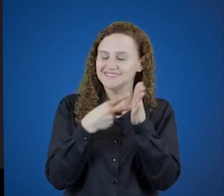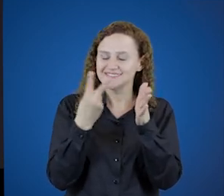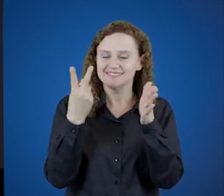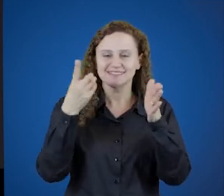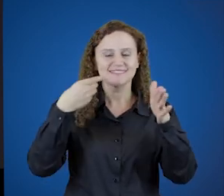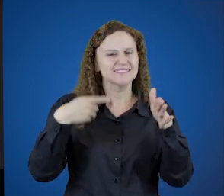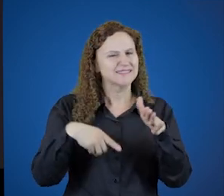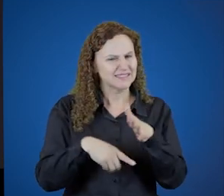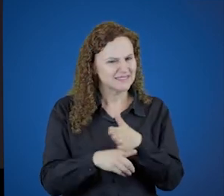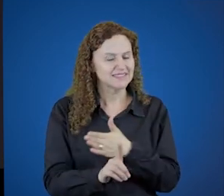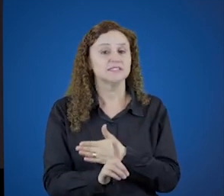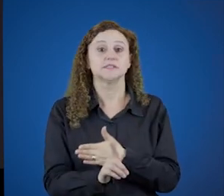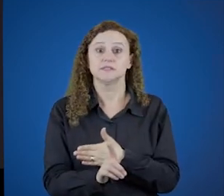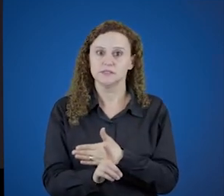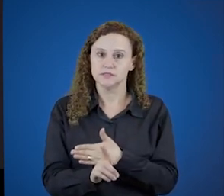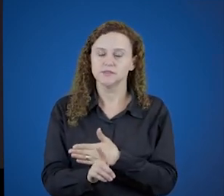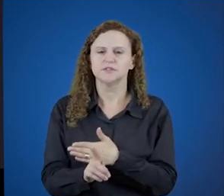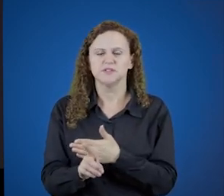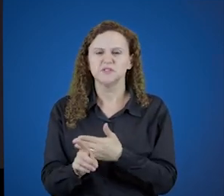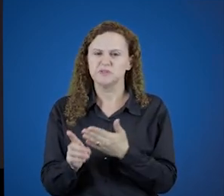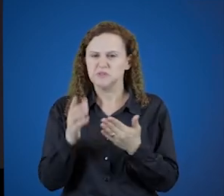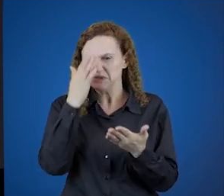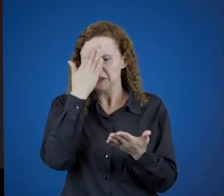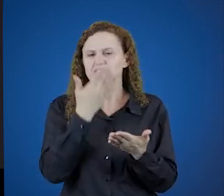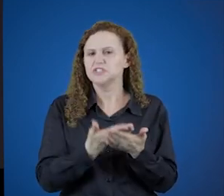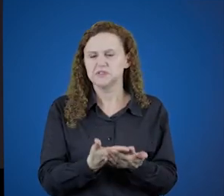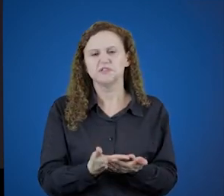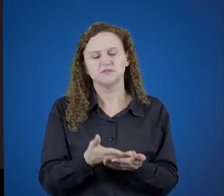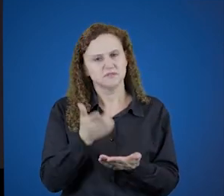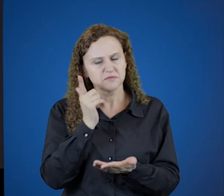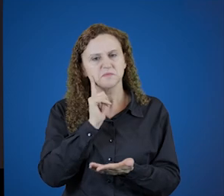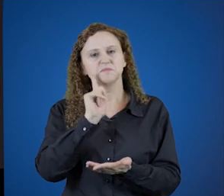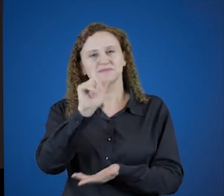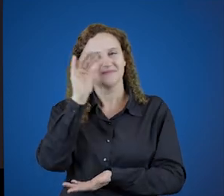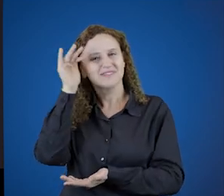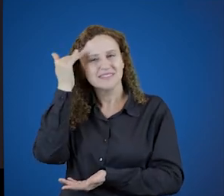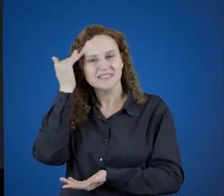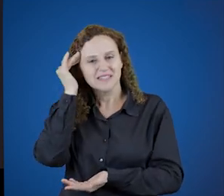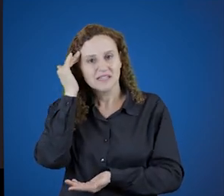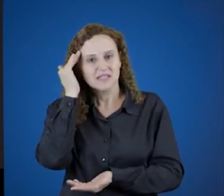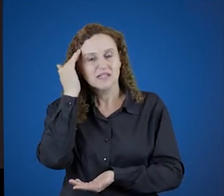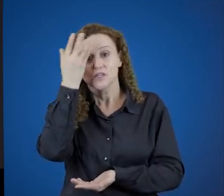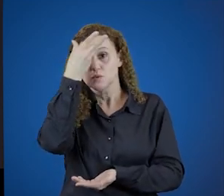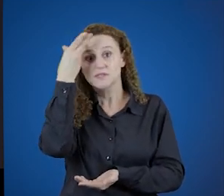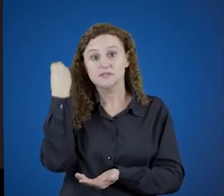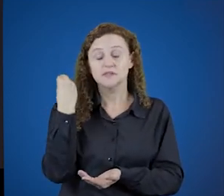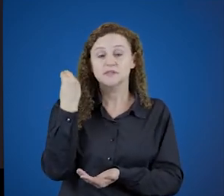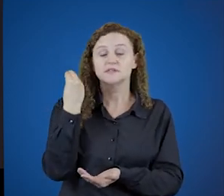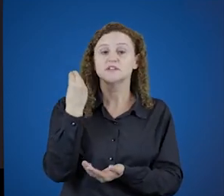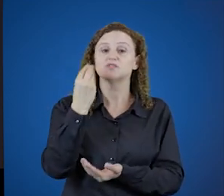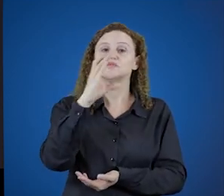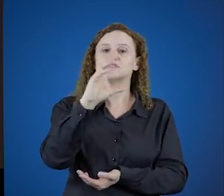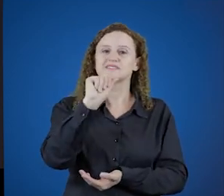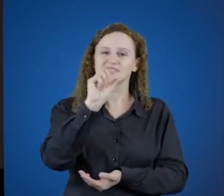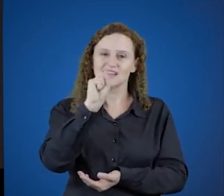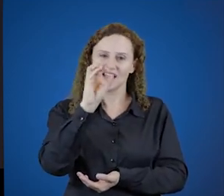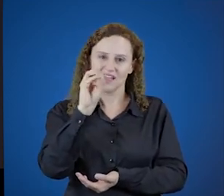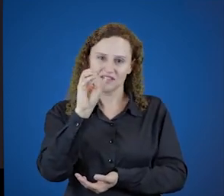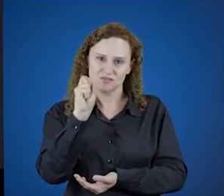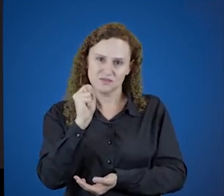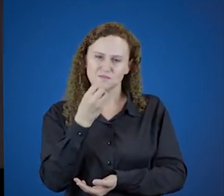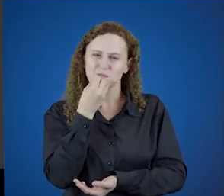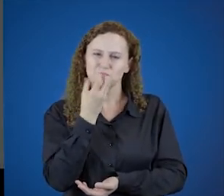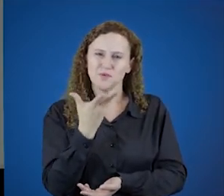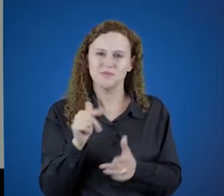bastante aí a primeira vez que nem a segunda vez que ele nação acredito que tenham entendido bem a primeira não se esqueçam daqueles casos